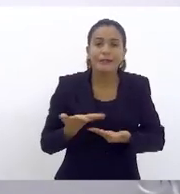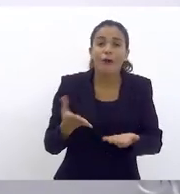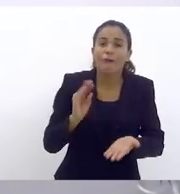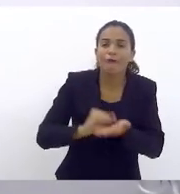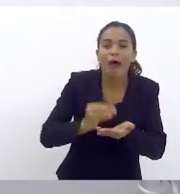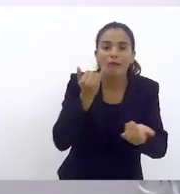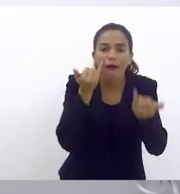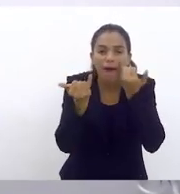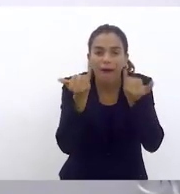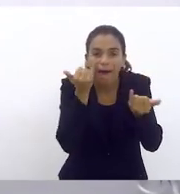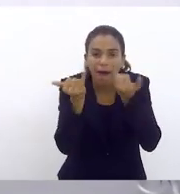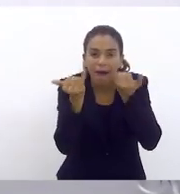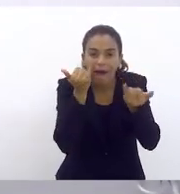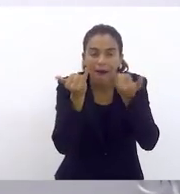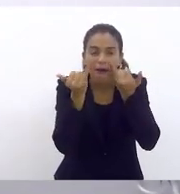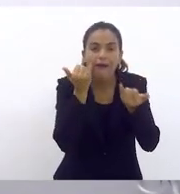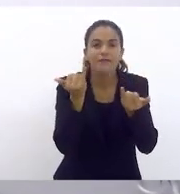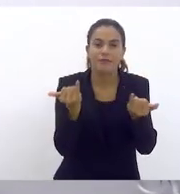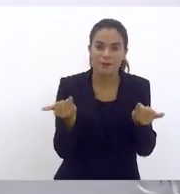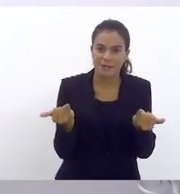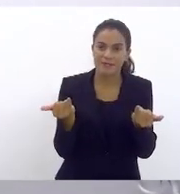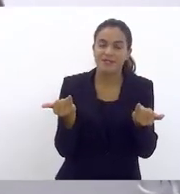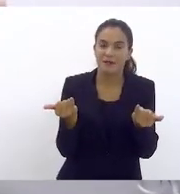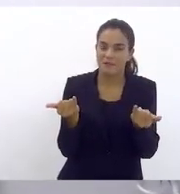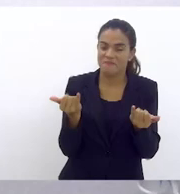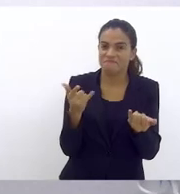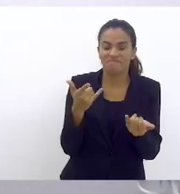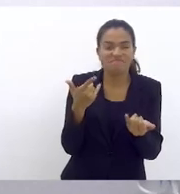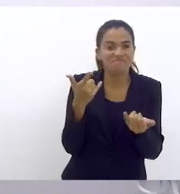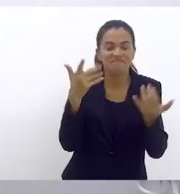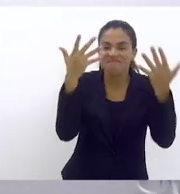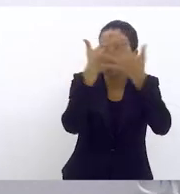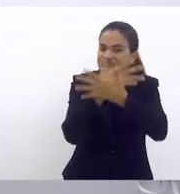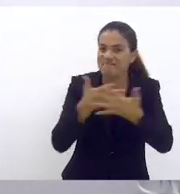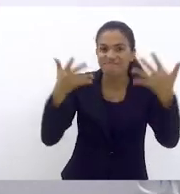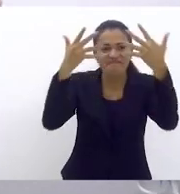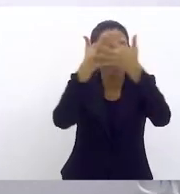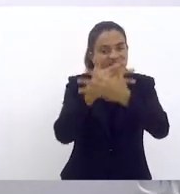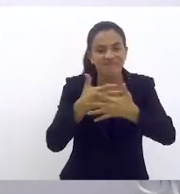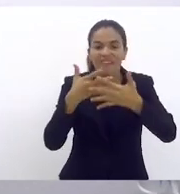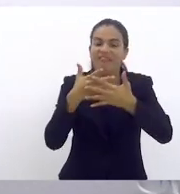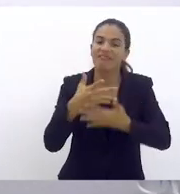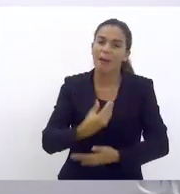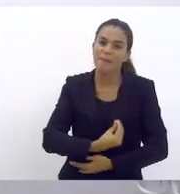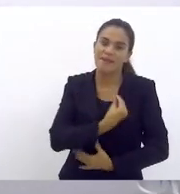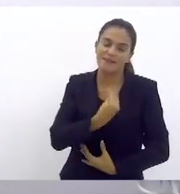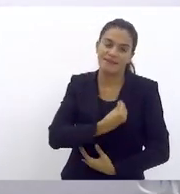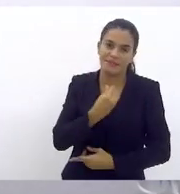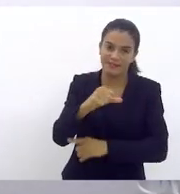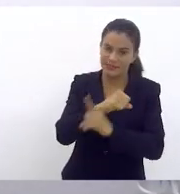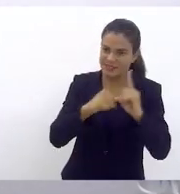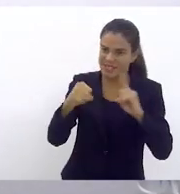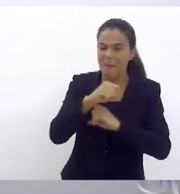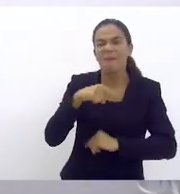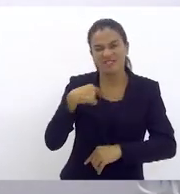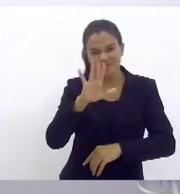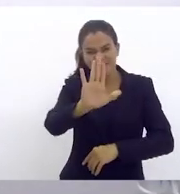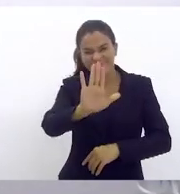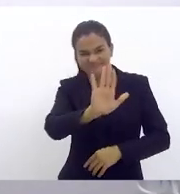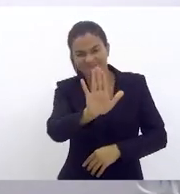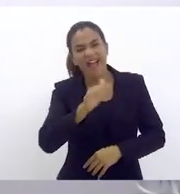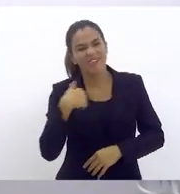desinformação né é essa lógica obscurantista ainda tá muito presente na nossa sociedade mas a gente vai avançar